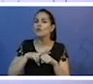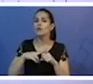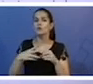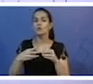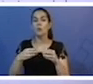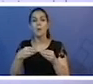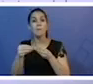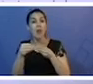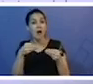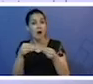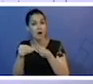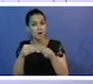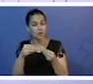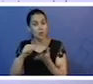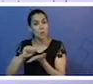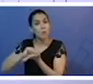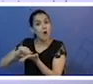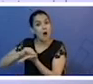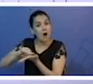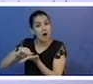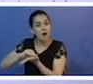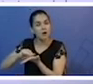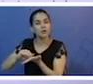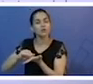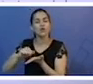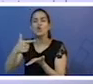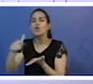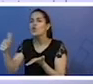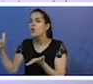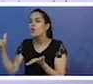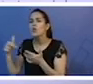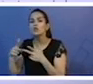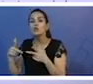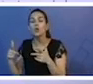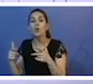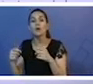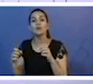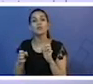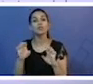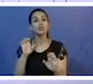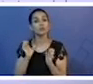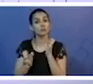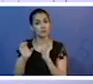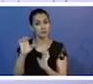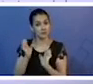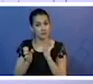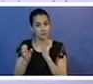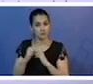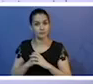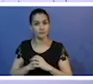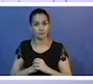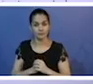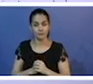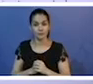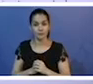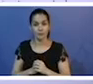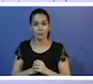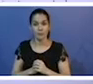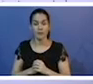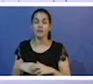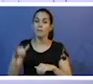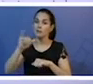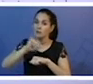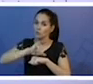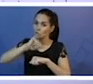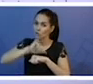plásticos, borrachas e outras dezenas de produtos industriais e das indústrias químicas e metalúrgicas